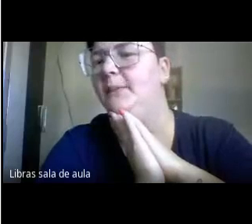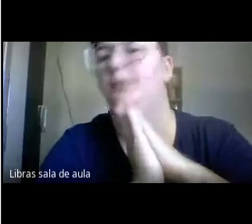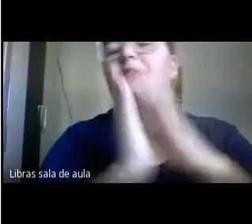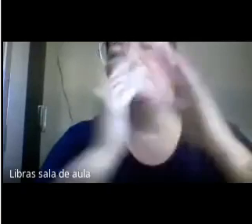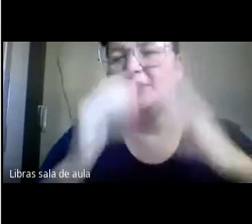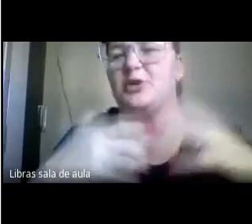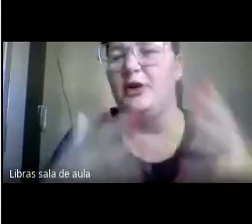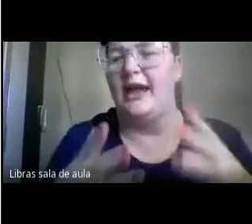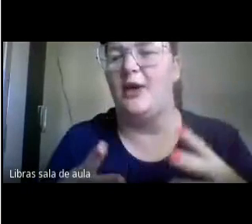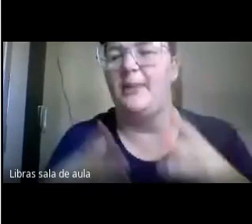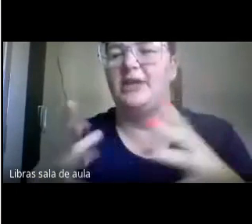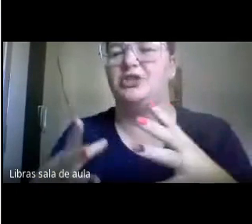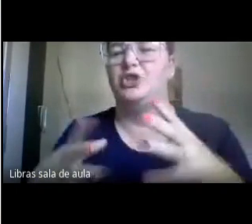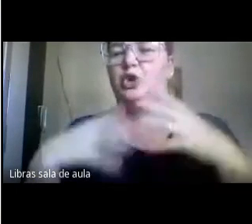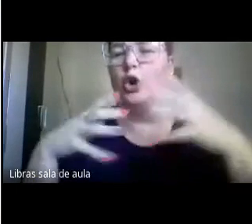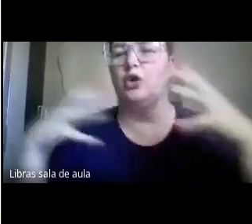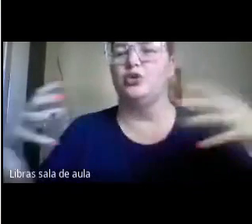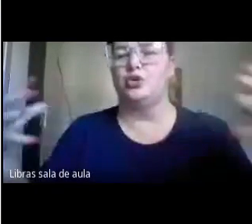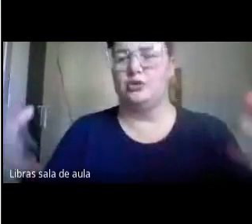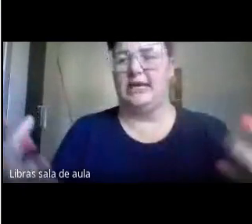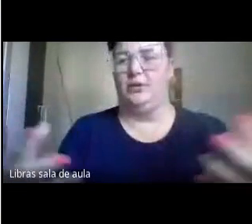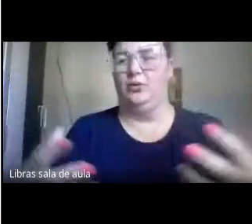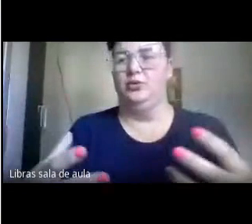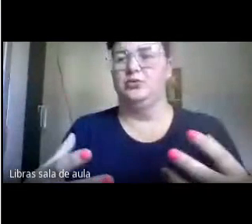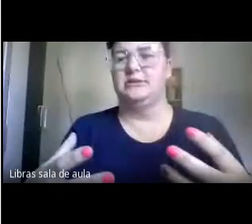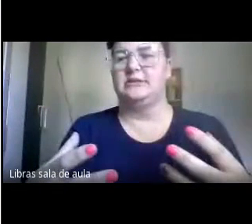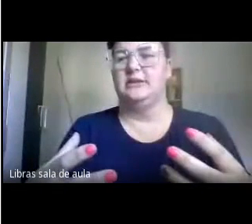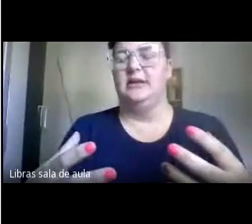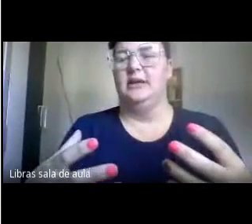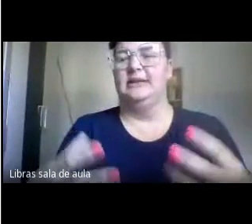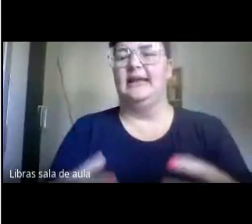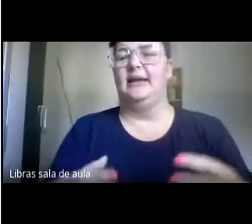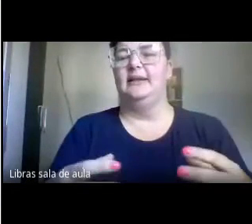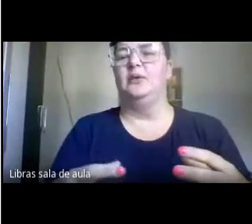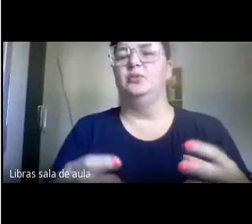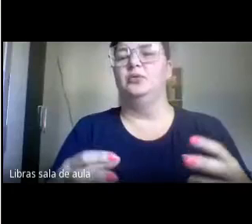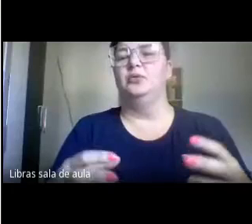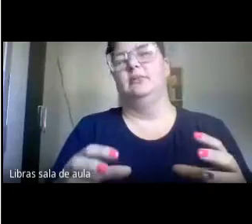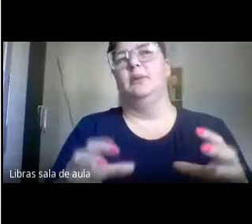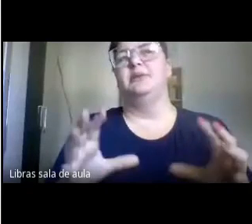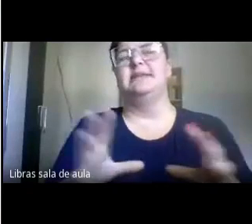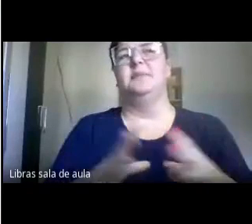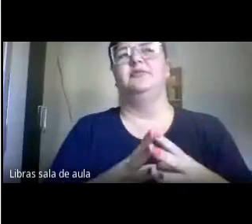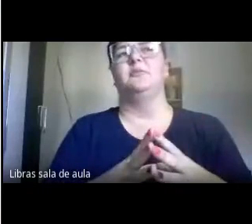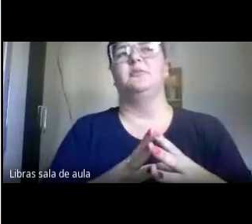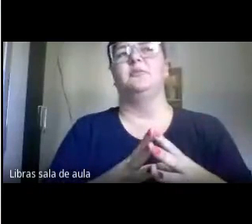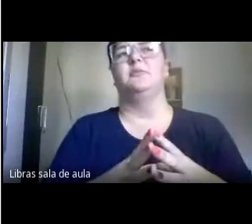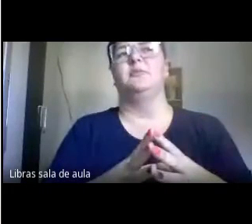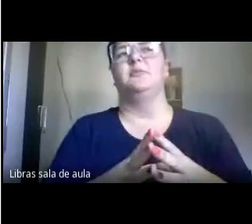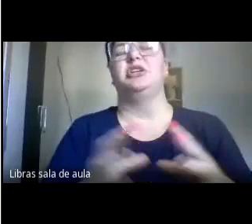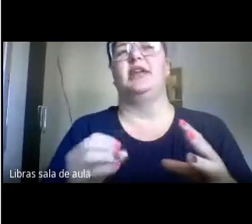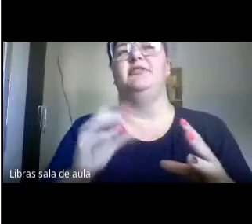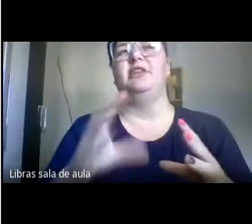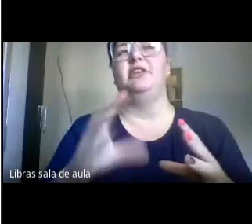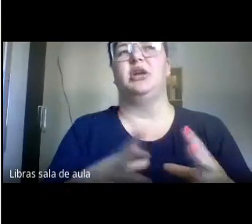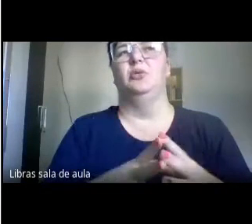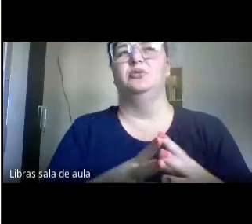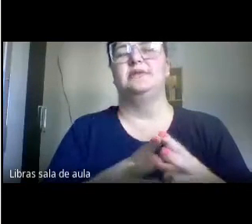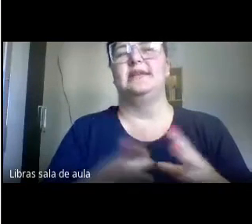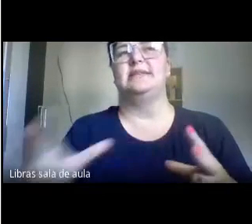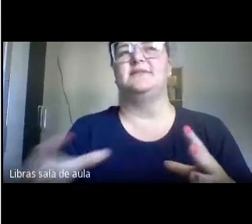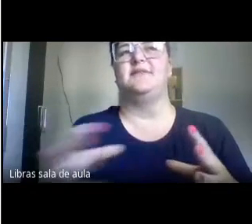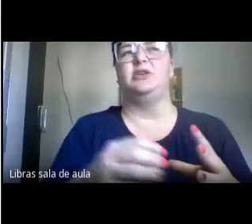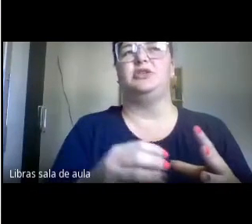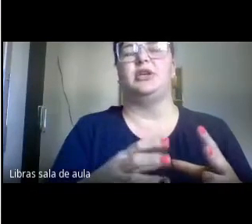sente professor realmente de todos os alunos, não, por exemplo, vamos supor, a gente tem 20